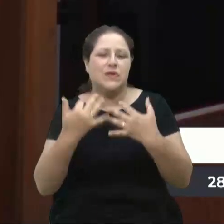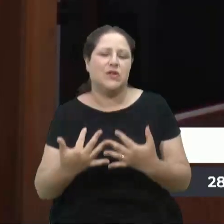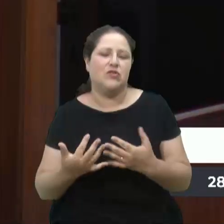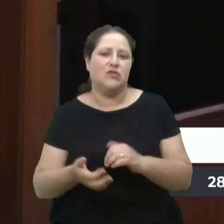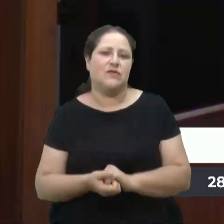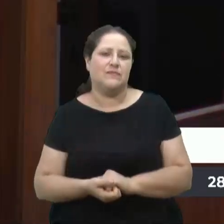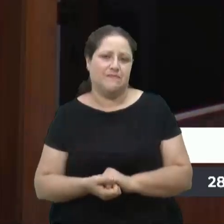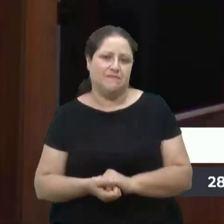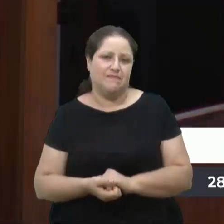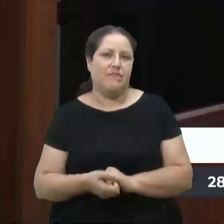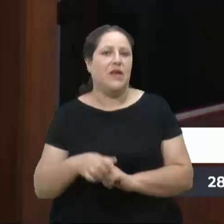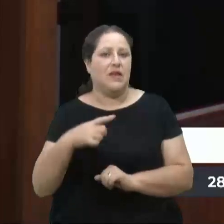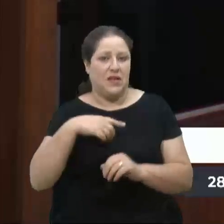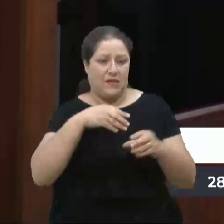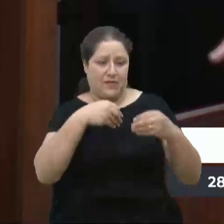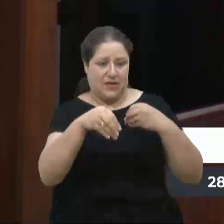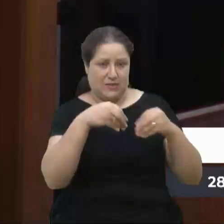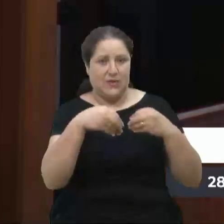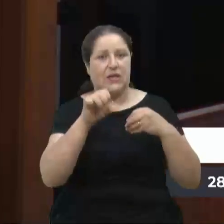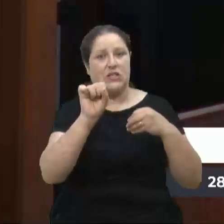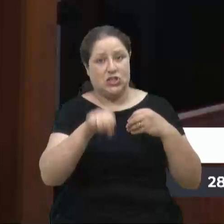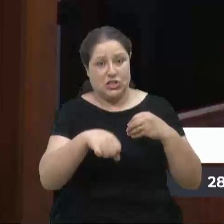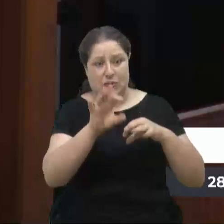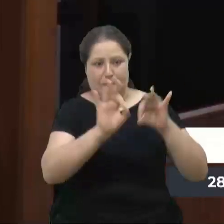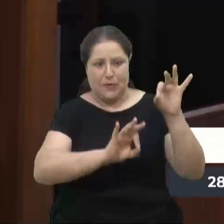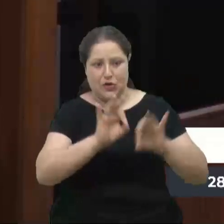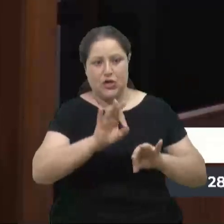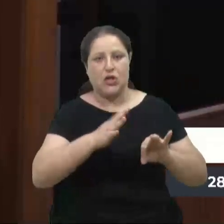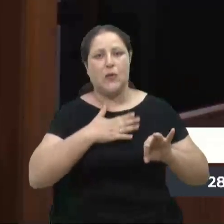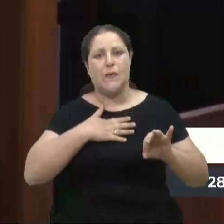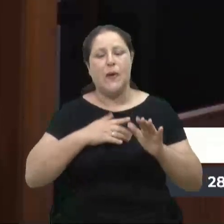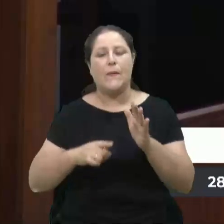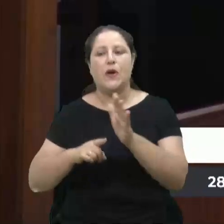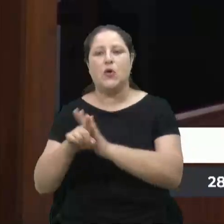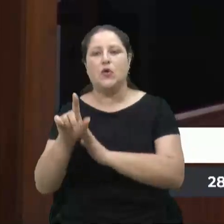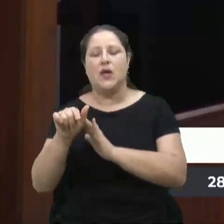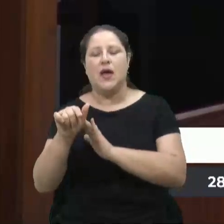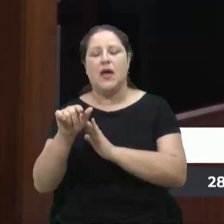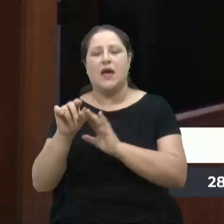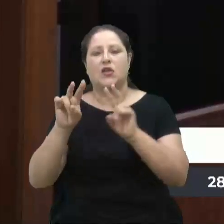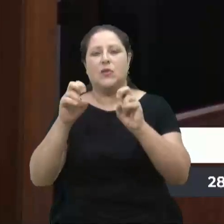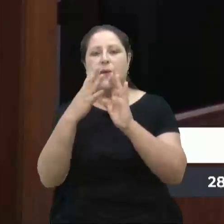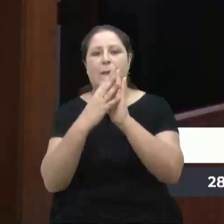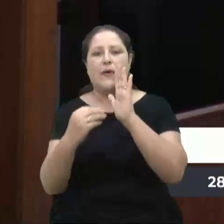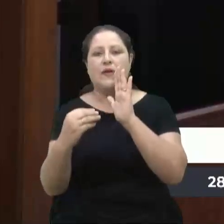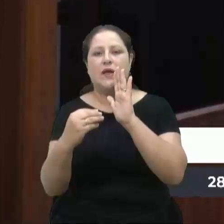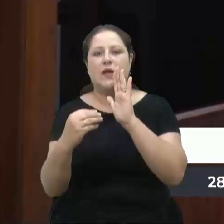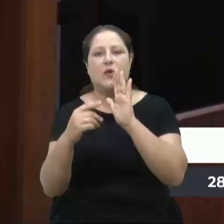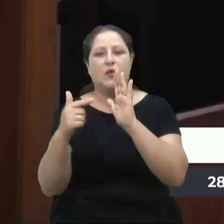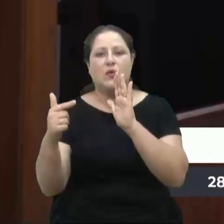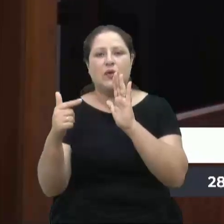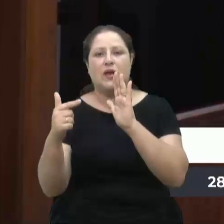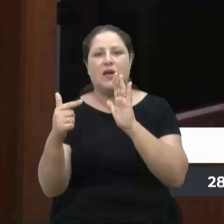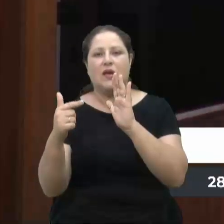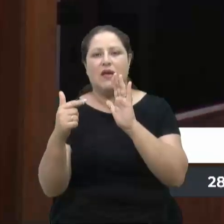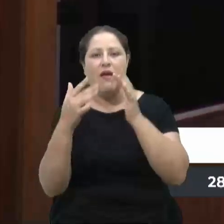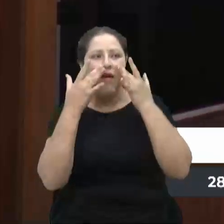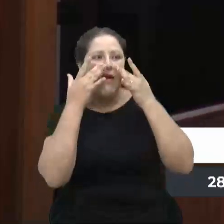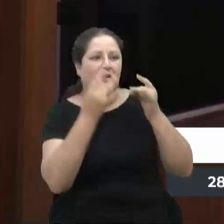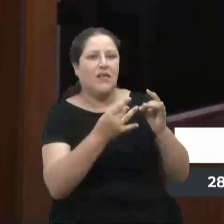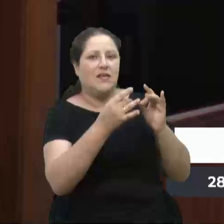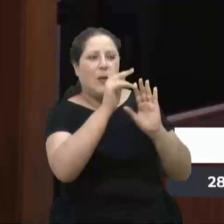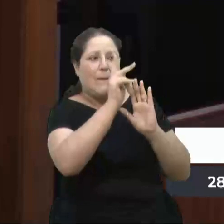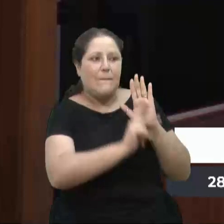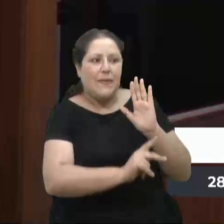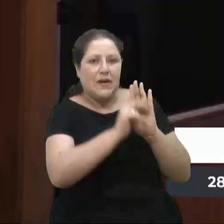projeto, mas o meu questionamento é no modelo que desconsidera o Plano Geral de Ocupação da Maesa, em que o